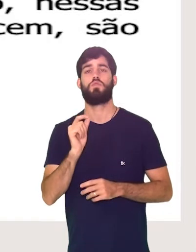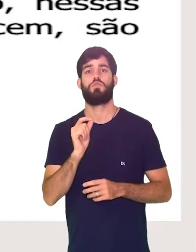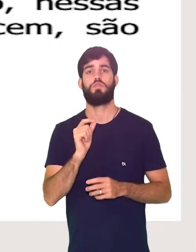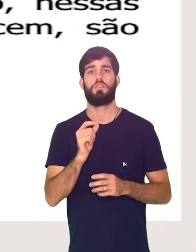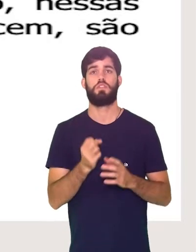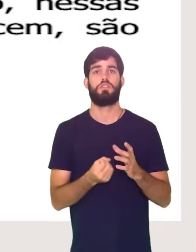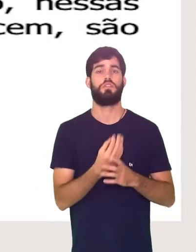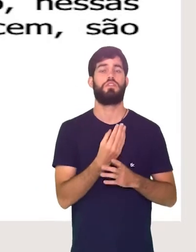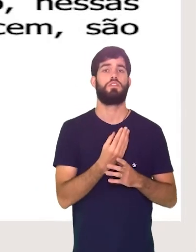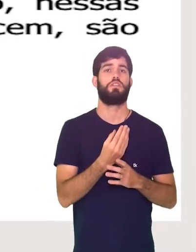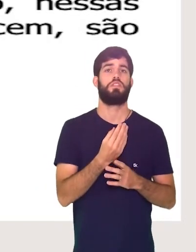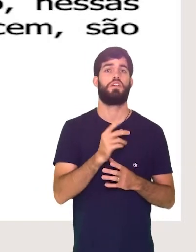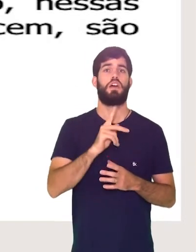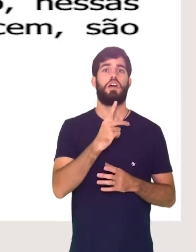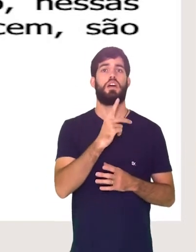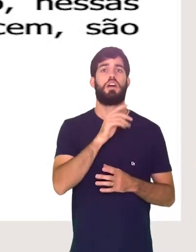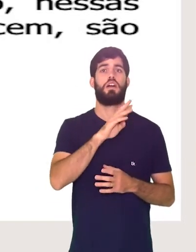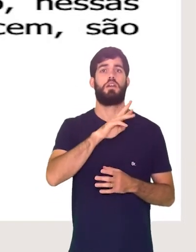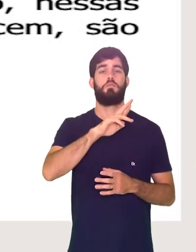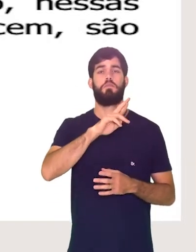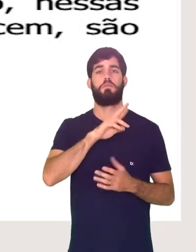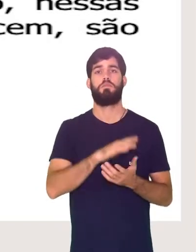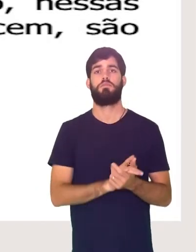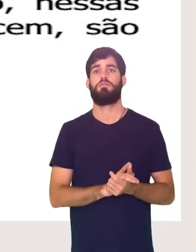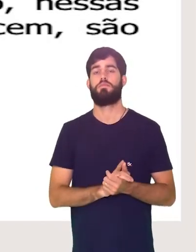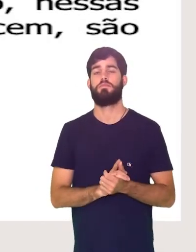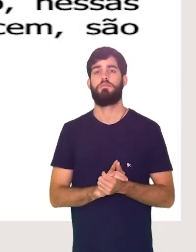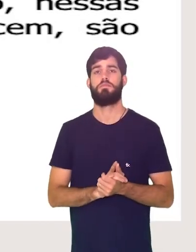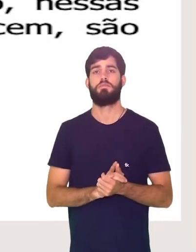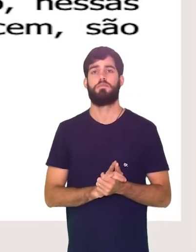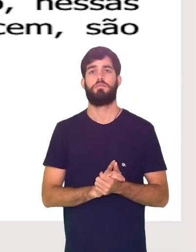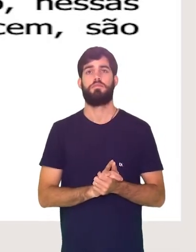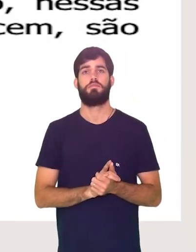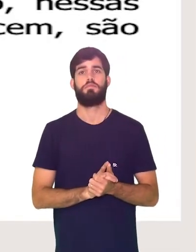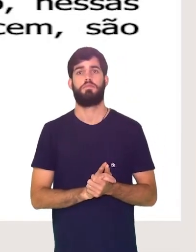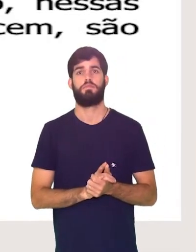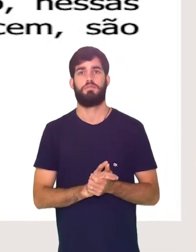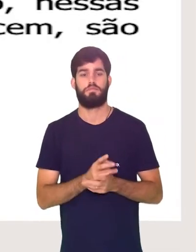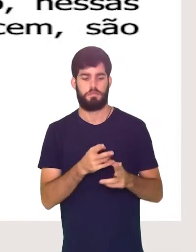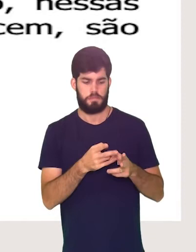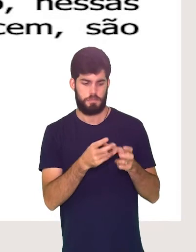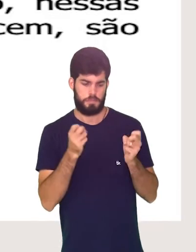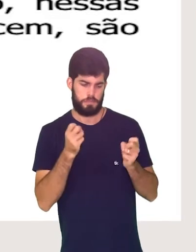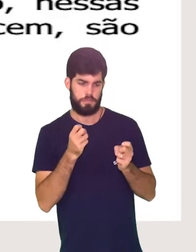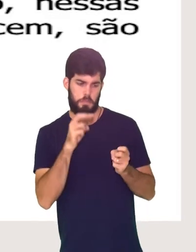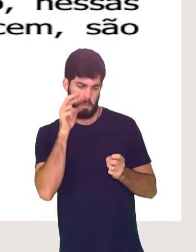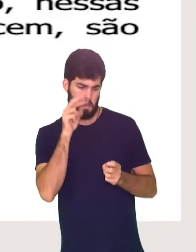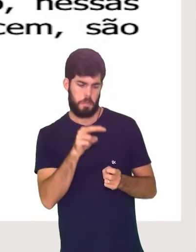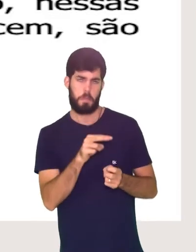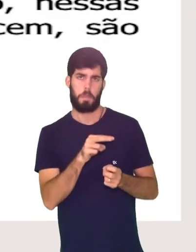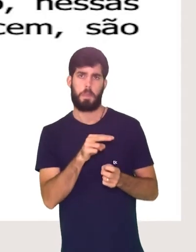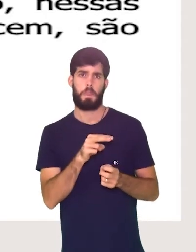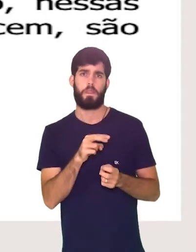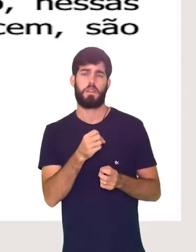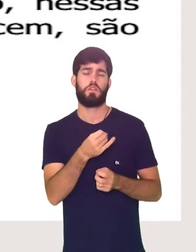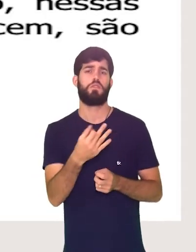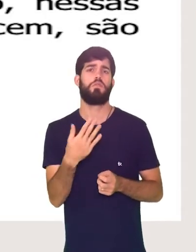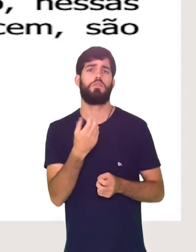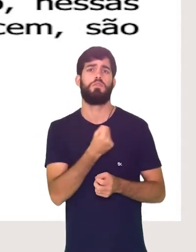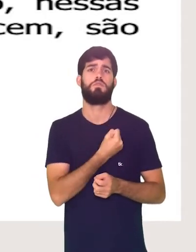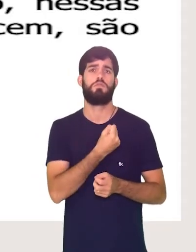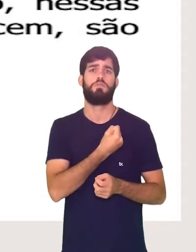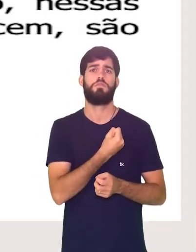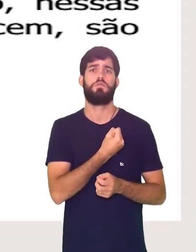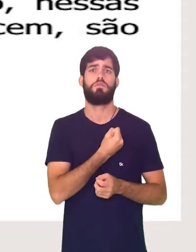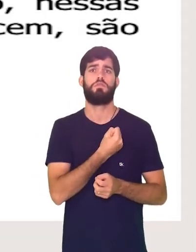bromoso, mais o ácido hipobromoso. Olha aí o químico fazendo a leitura da reação. Quais os números de oxidações